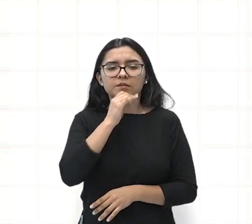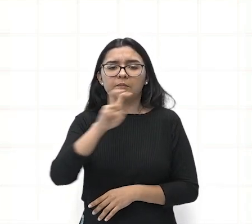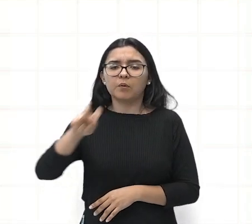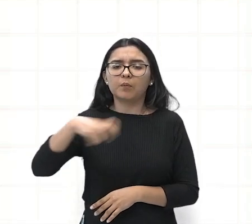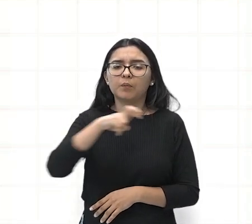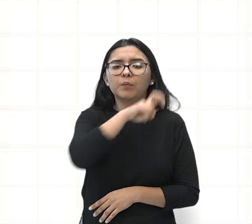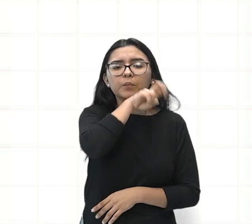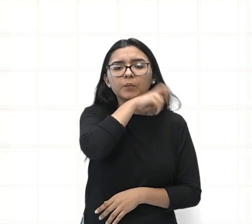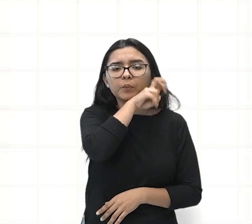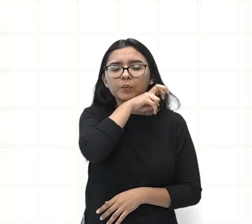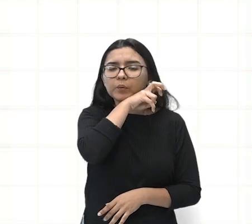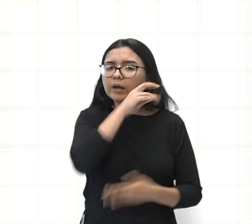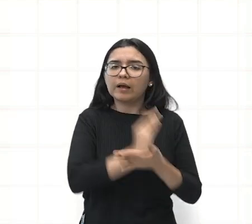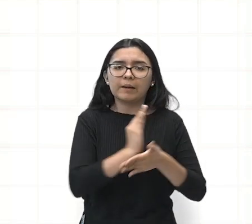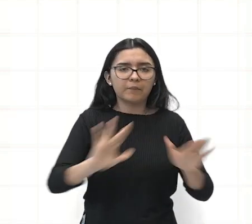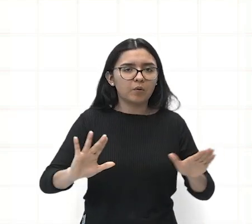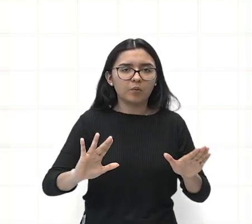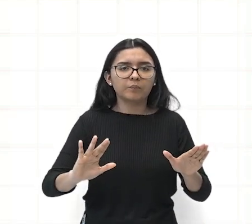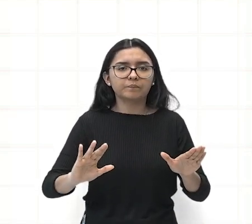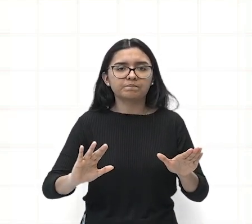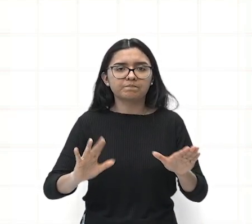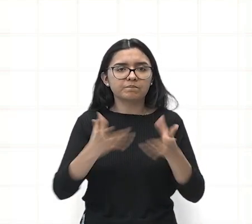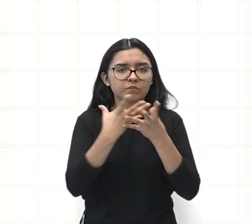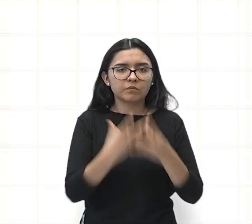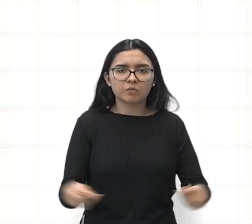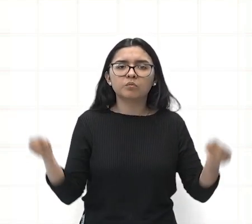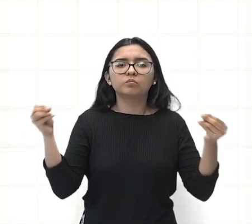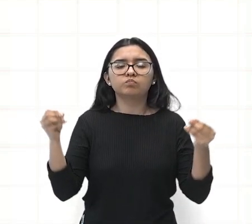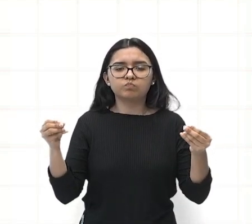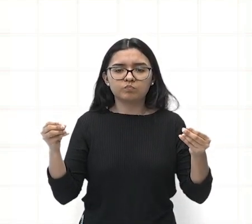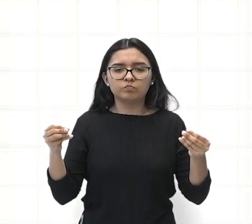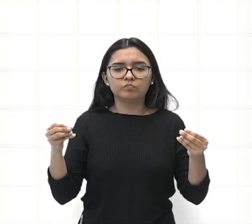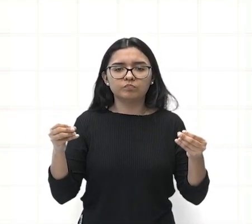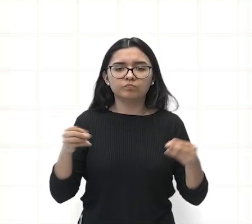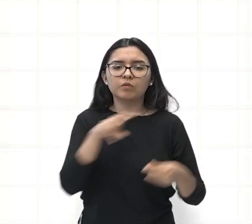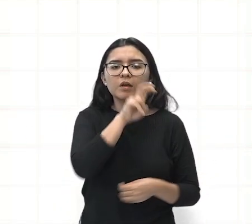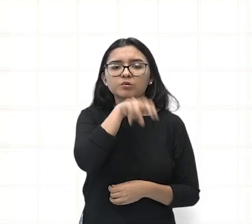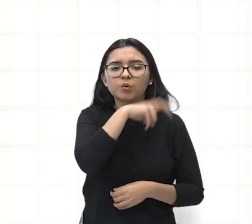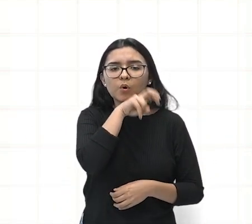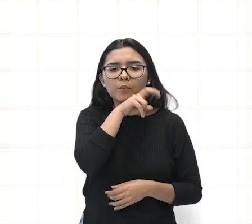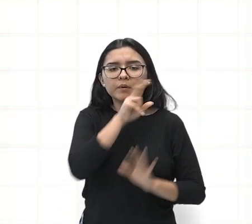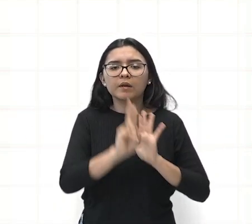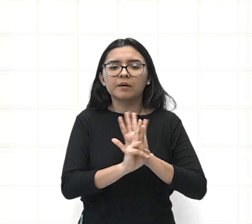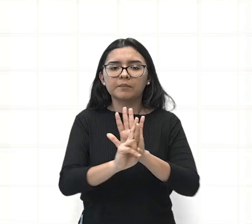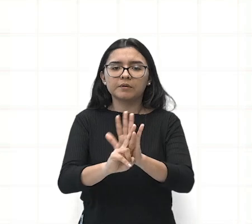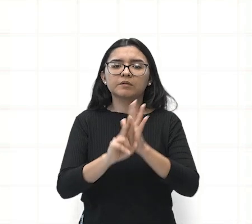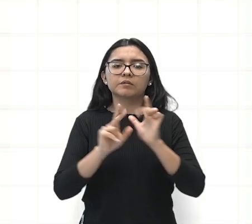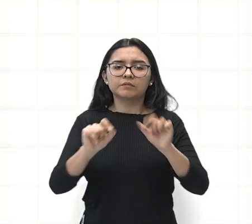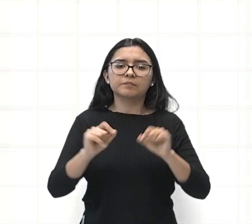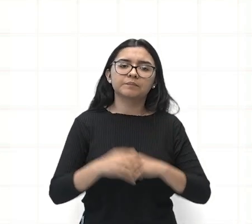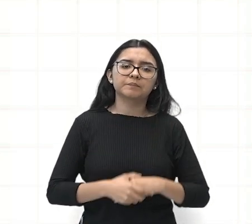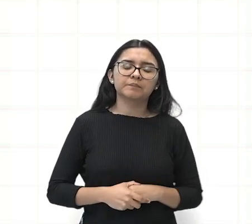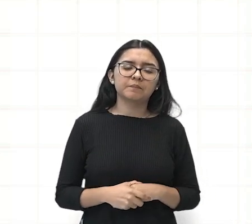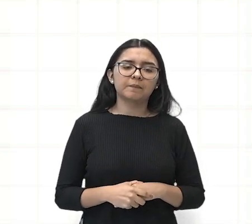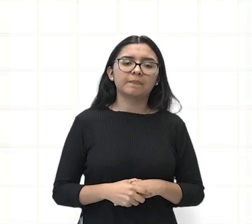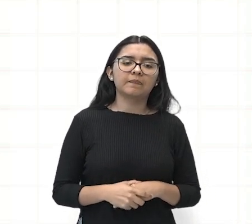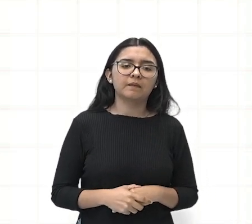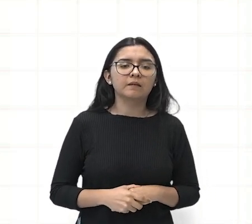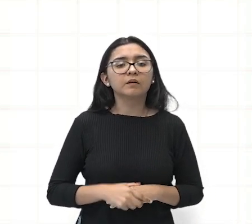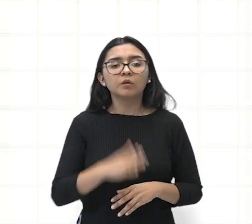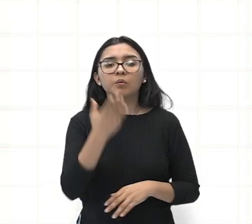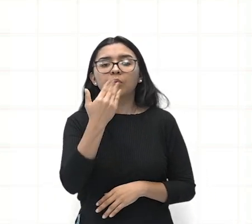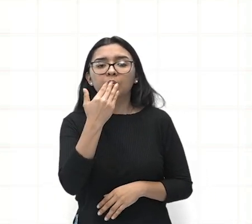cobras sejam extintas. As cobras são, aí no caso, nessa representação, aqueles que acabam